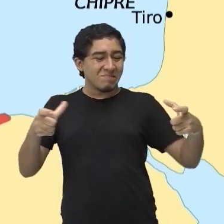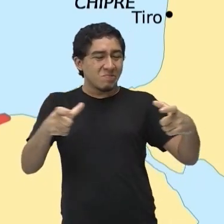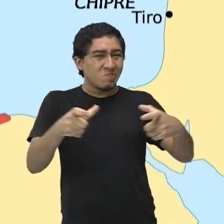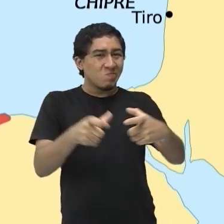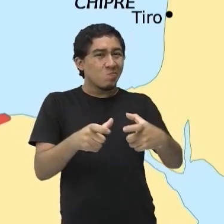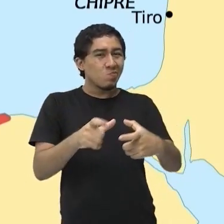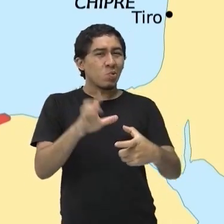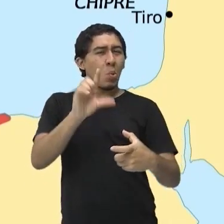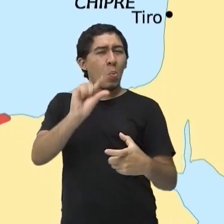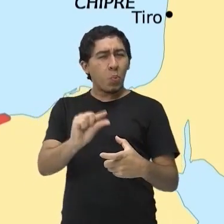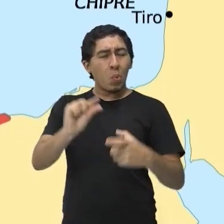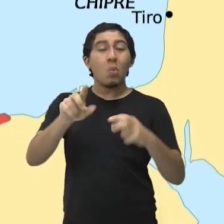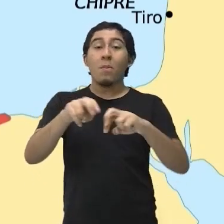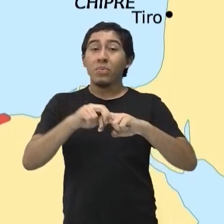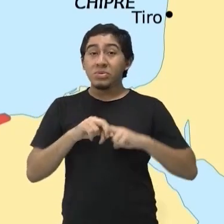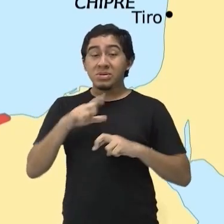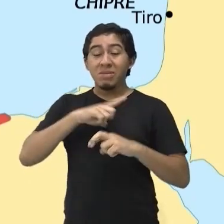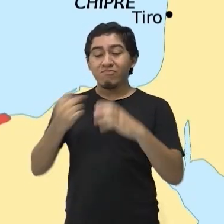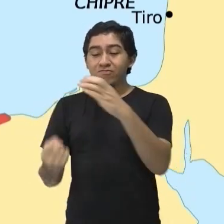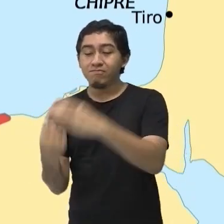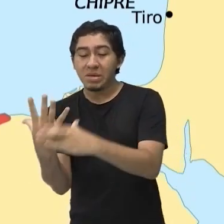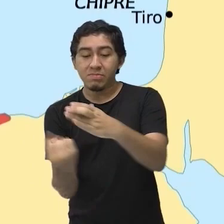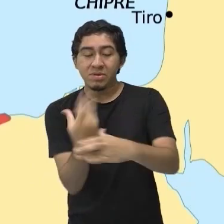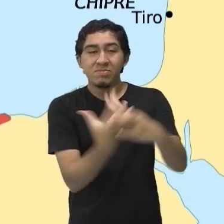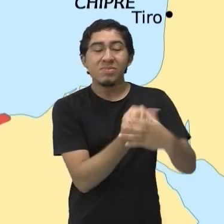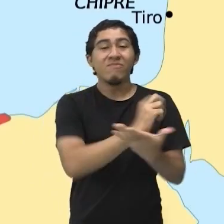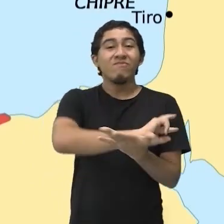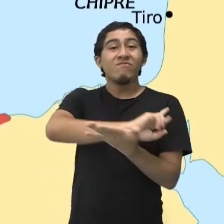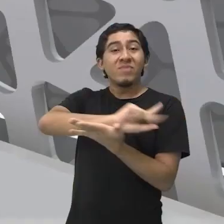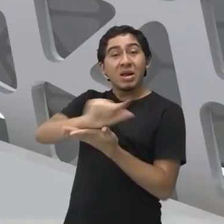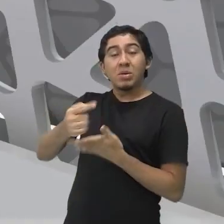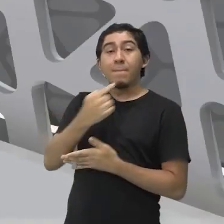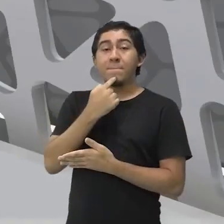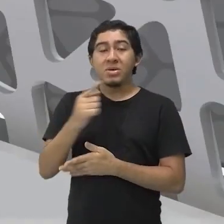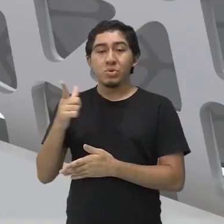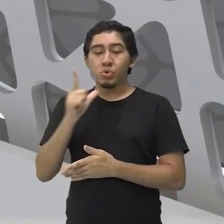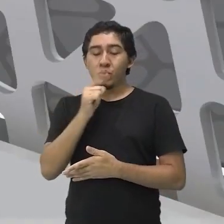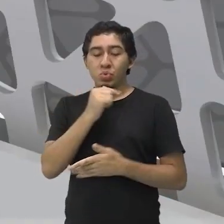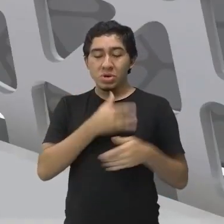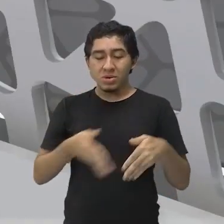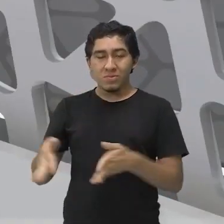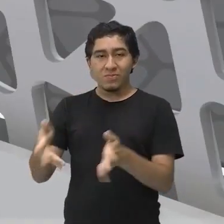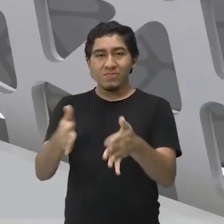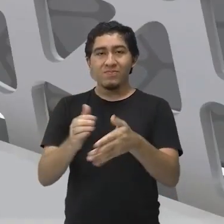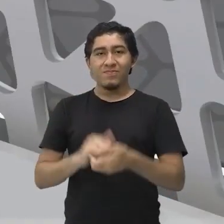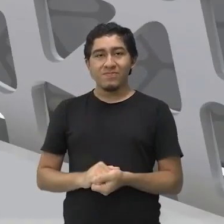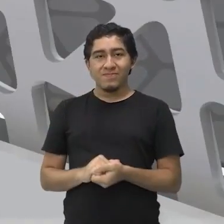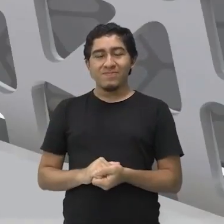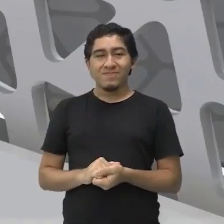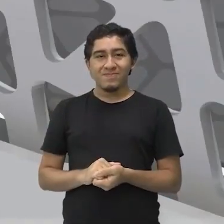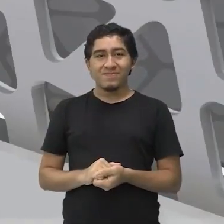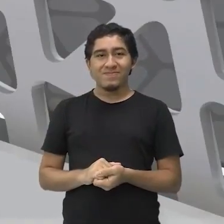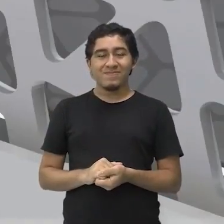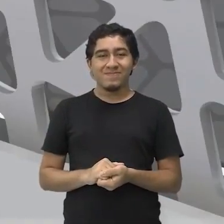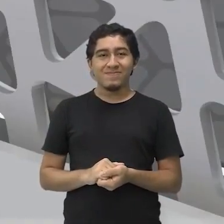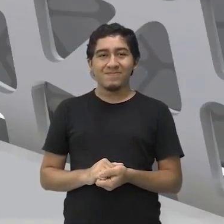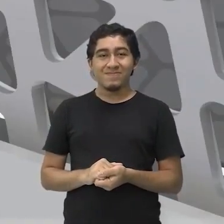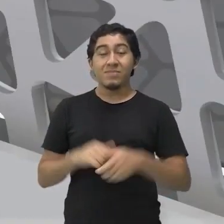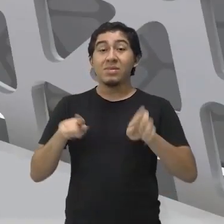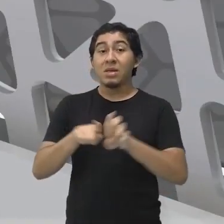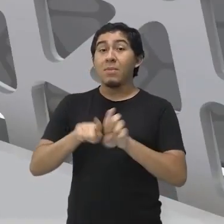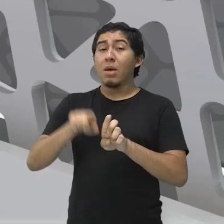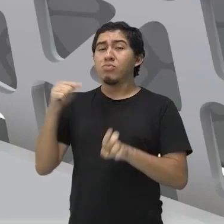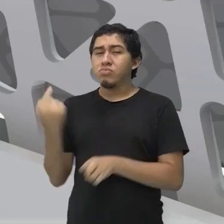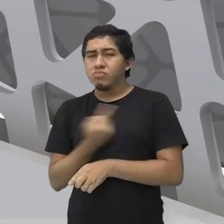os gregos fundaram várias colônias ao longo do mar Mediterrâneo. É isso aí, galerinha. Então a gente viu um videozinho